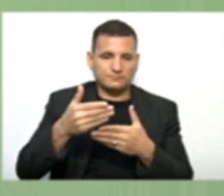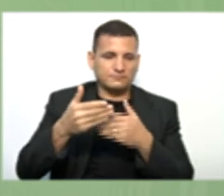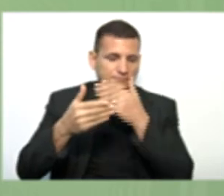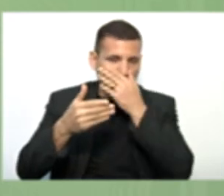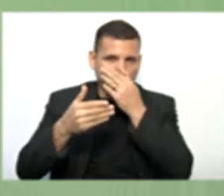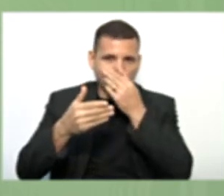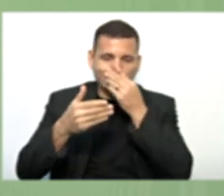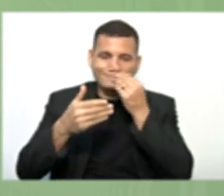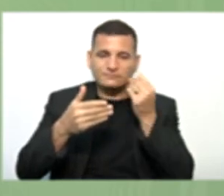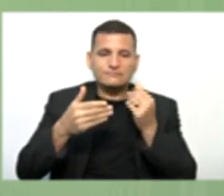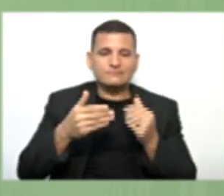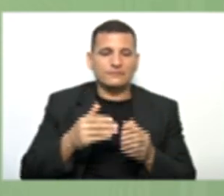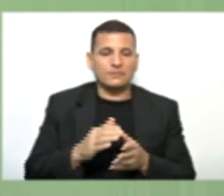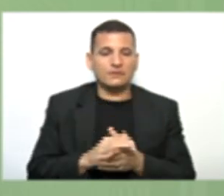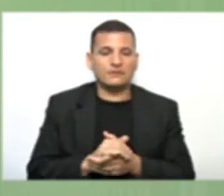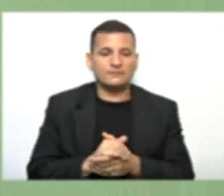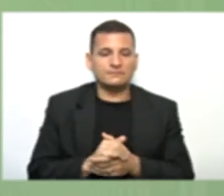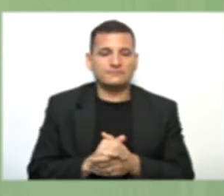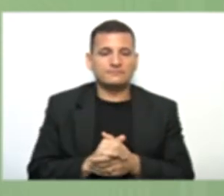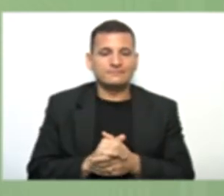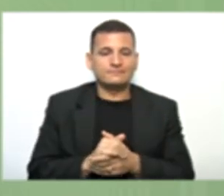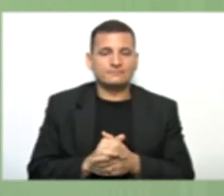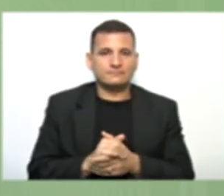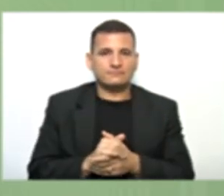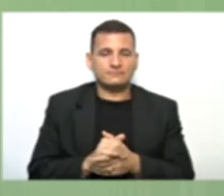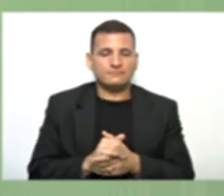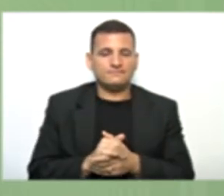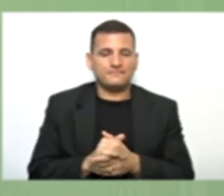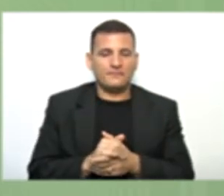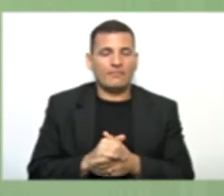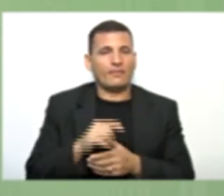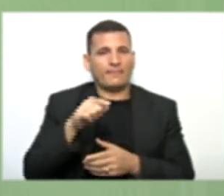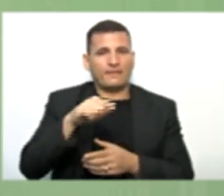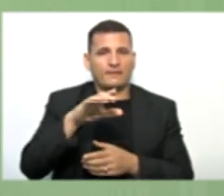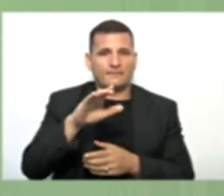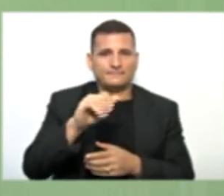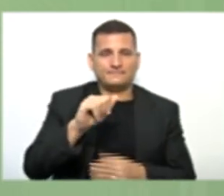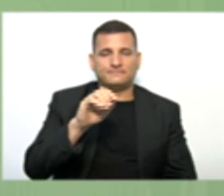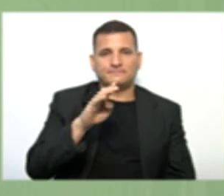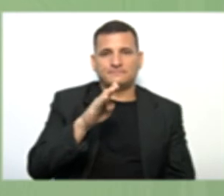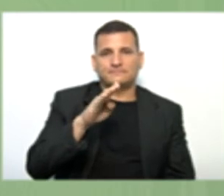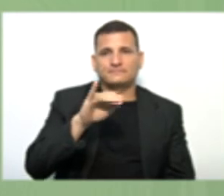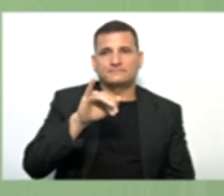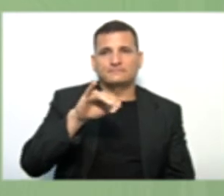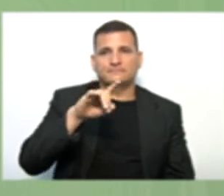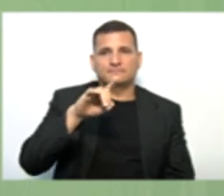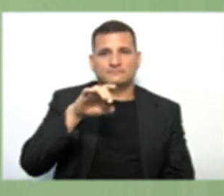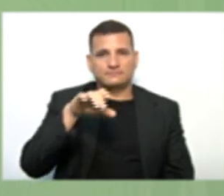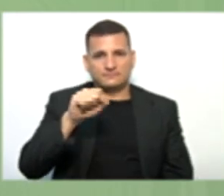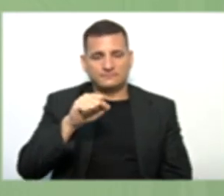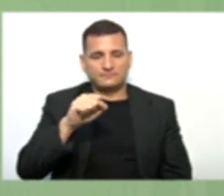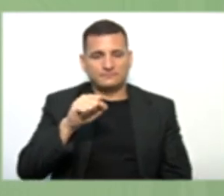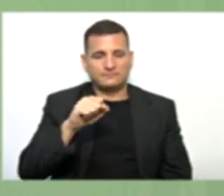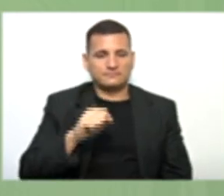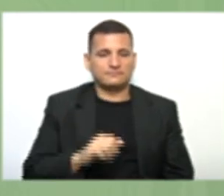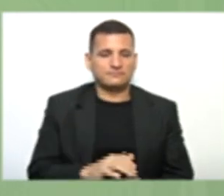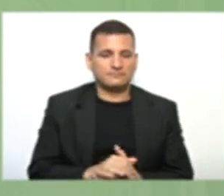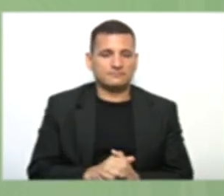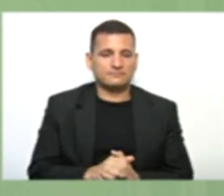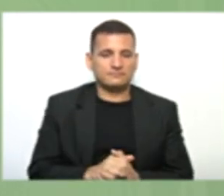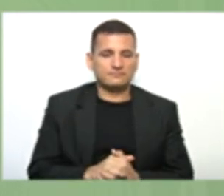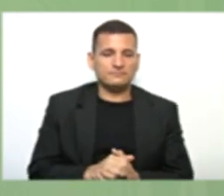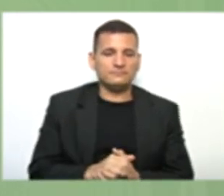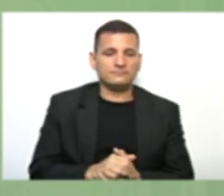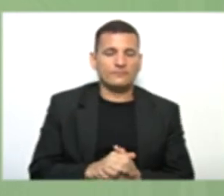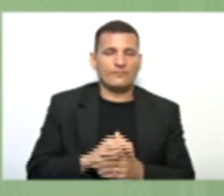grande sacada do while. Por quê? Eu imprimo esses meus cabides, essa minha contagem, tá, gente? E coloco assim, ó,